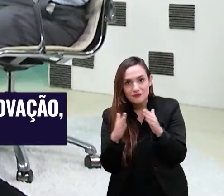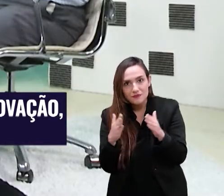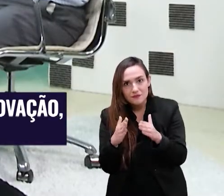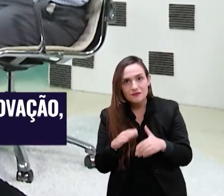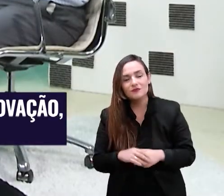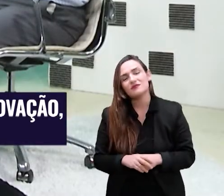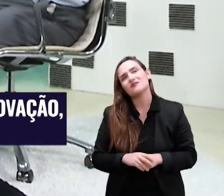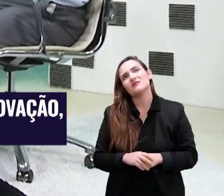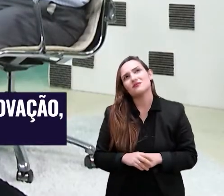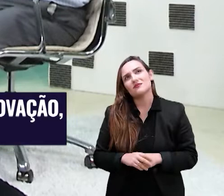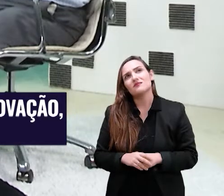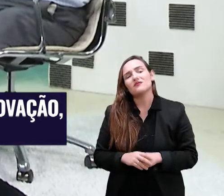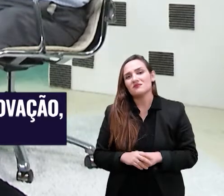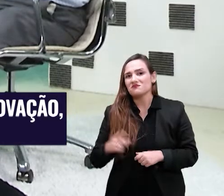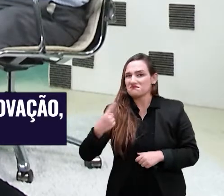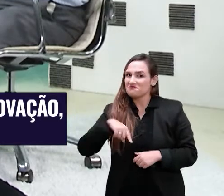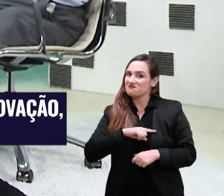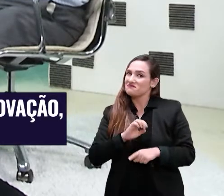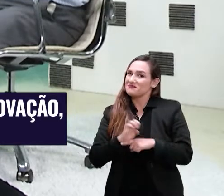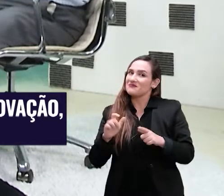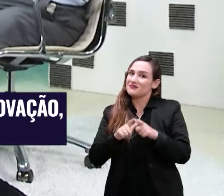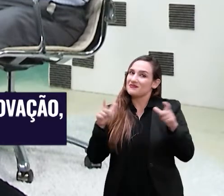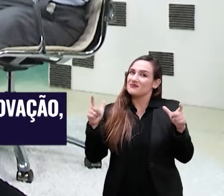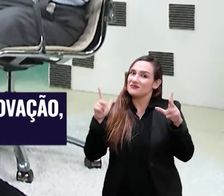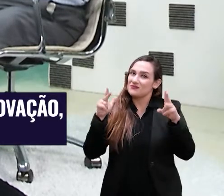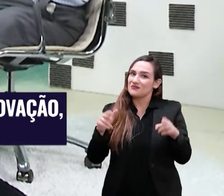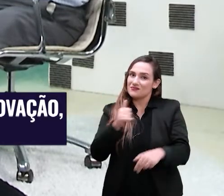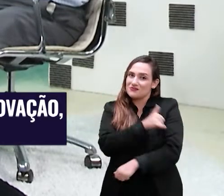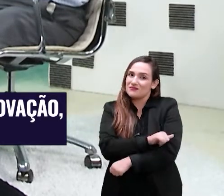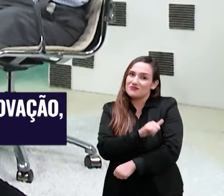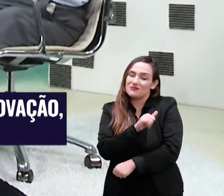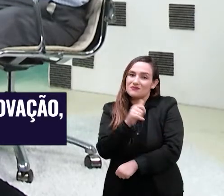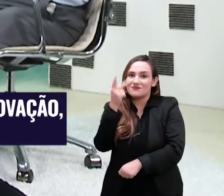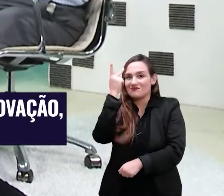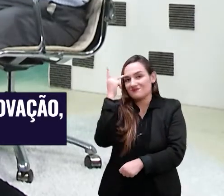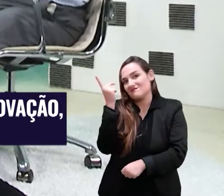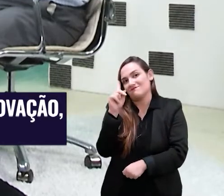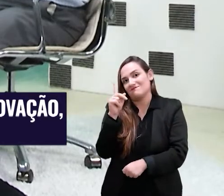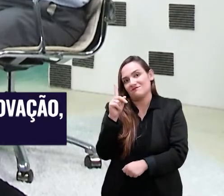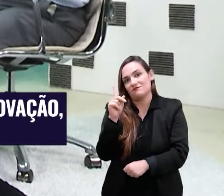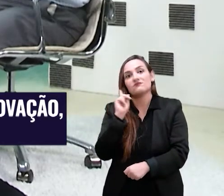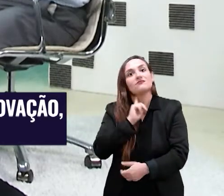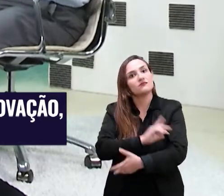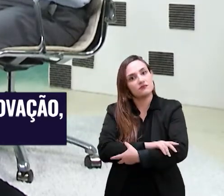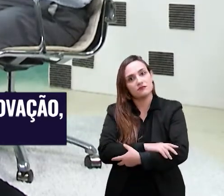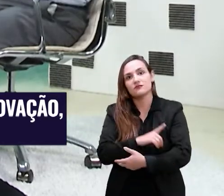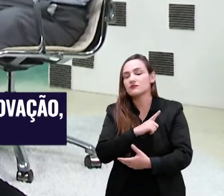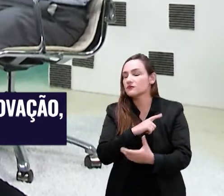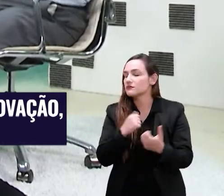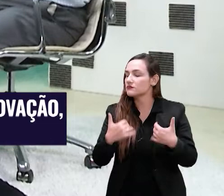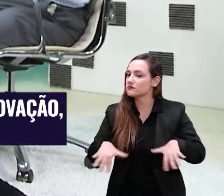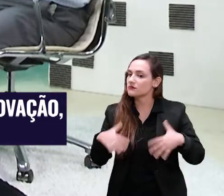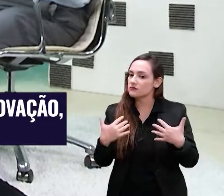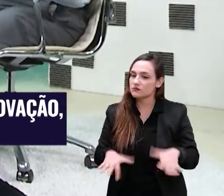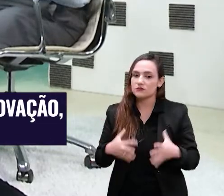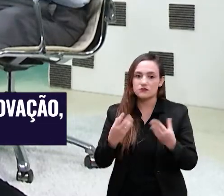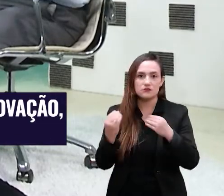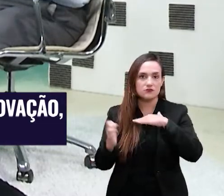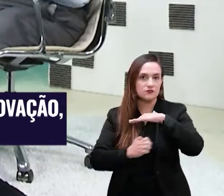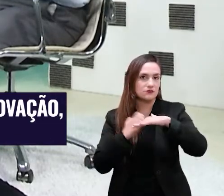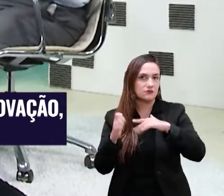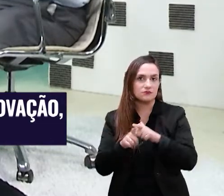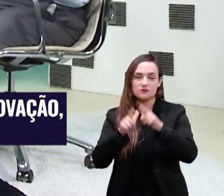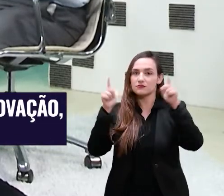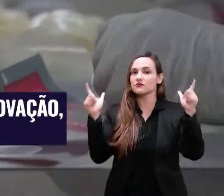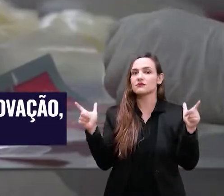que em termos de ranking, nós não somos um estado grande, uhum, como por exemplo Rio, São Paulo, Minas, que são estados que têm um volume de